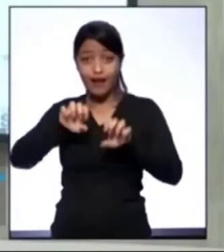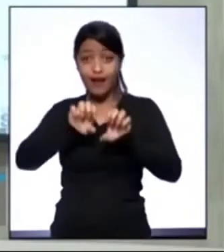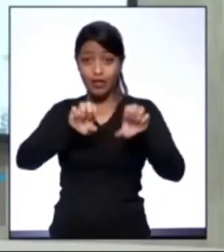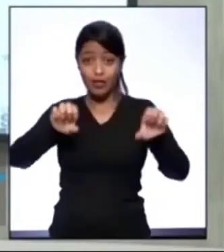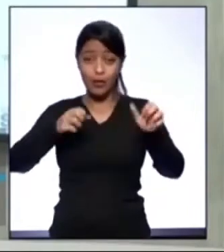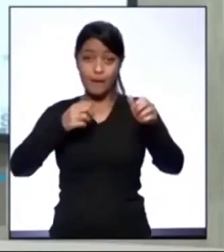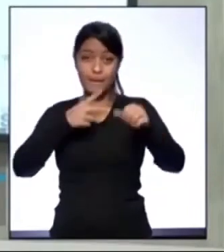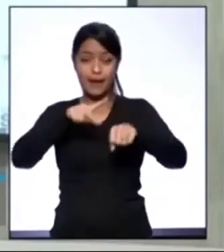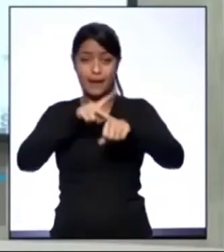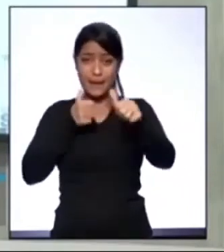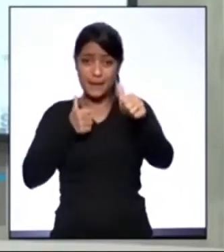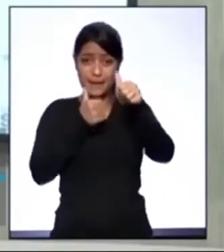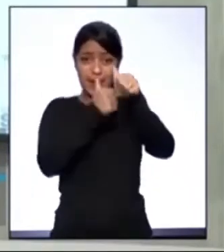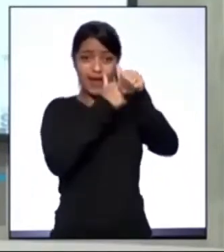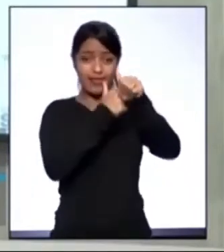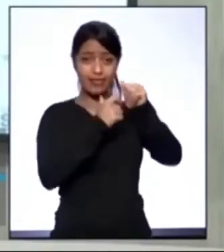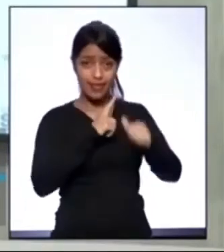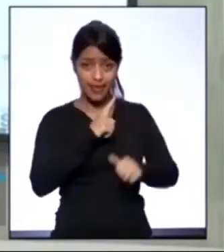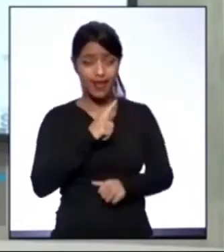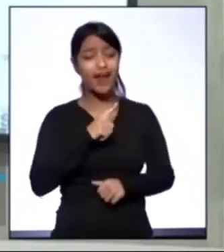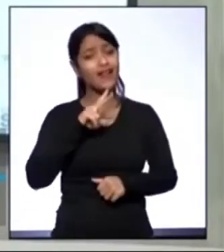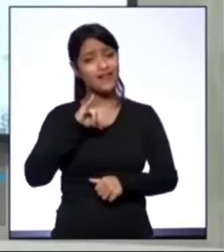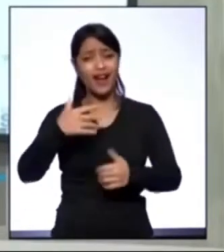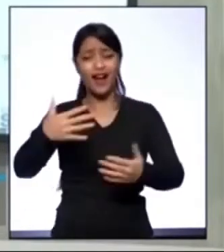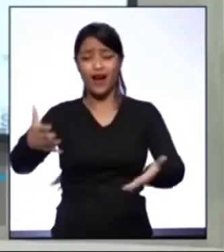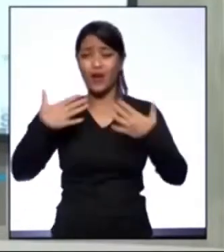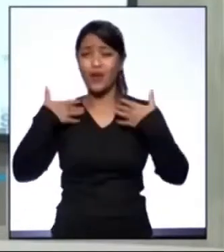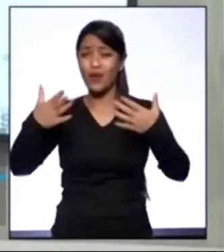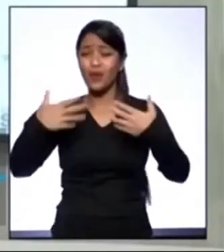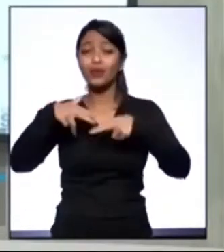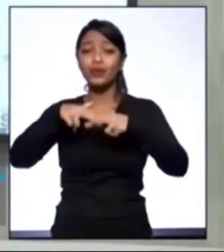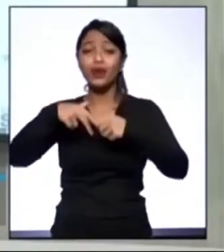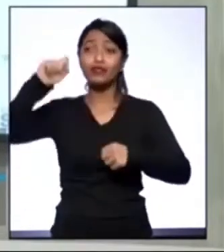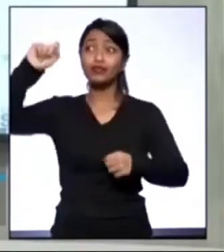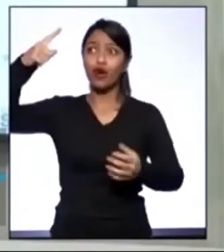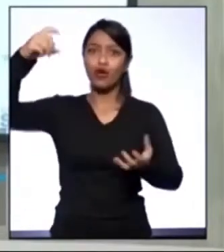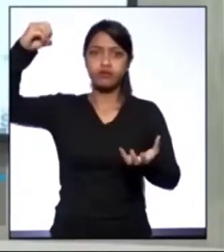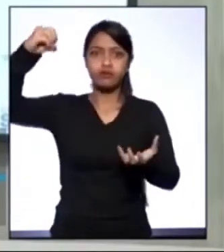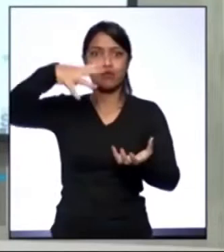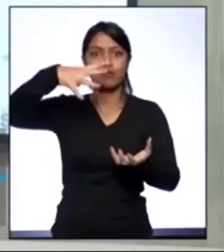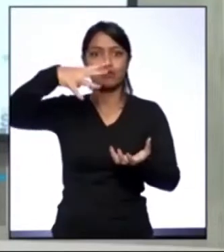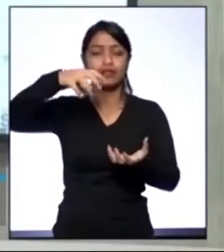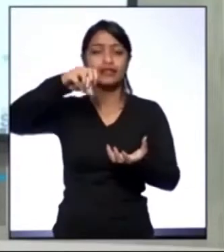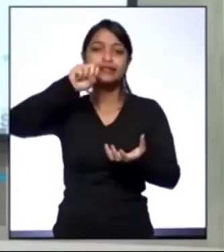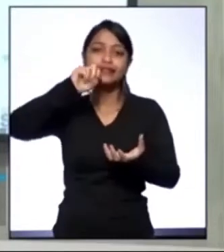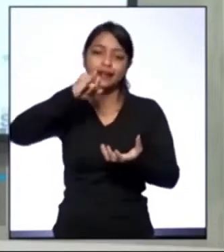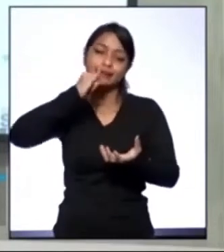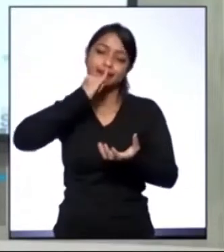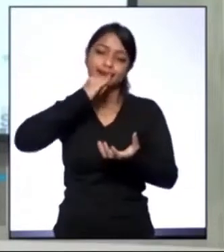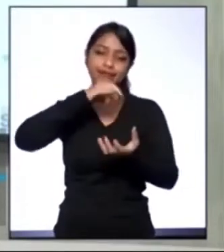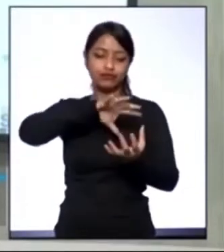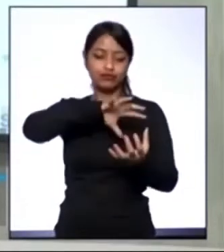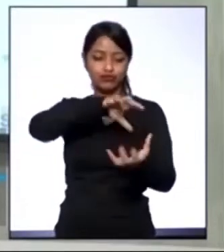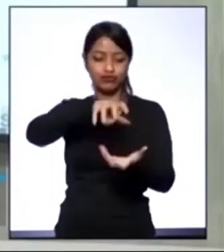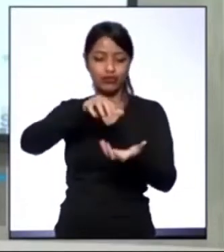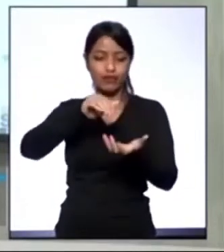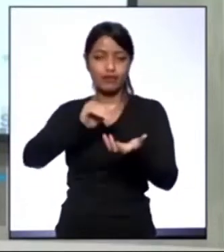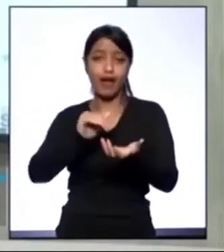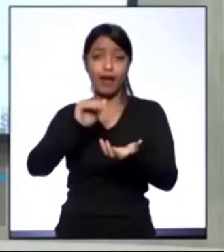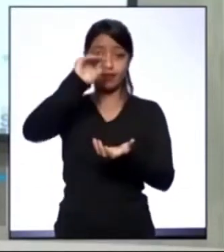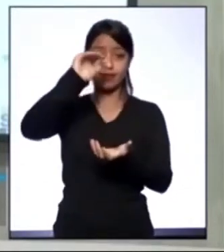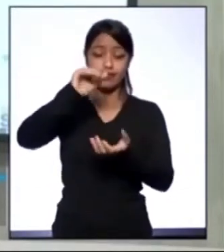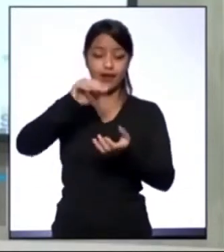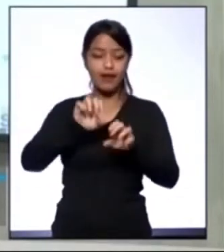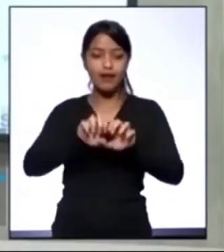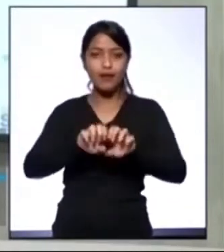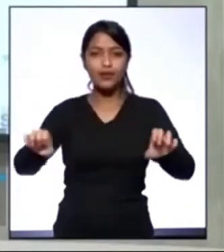distante do Equador, galera, mais tangencial é a incidência solar. Nesse caso, mais frio, nas regiões polares.